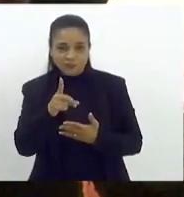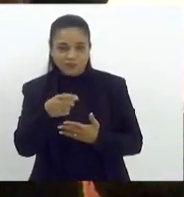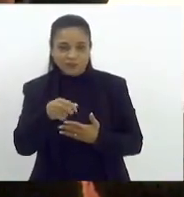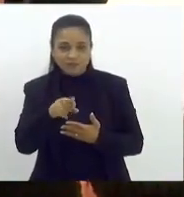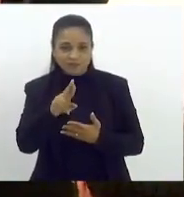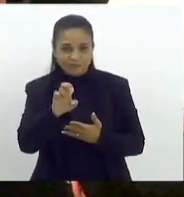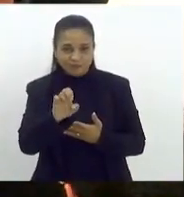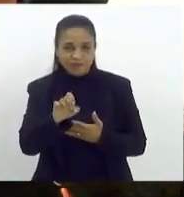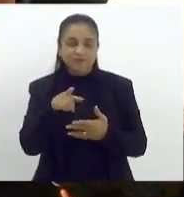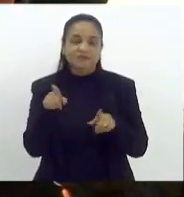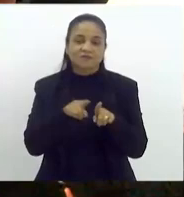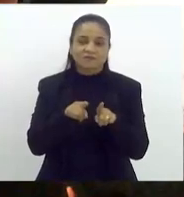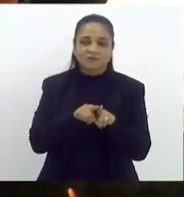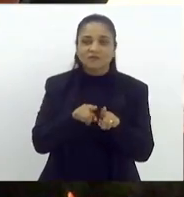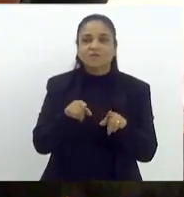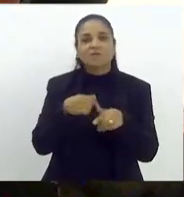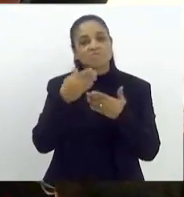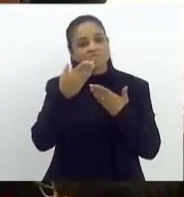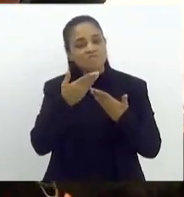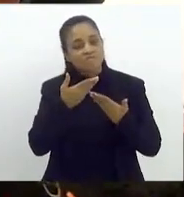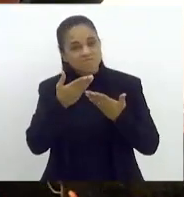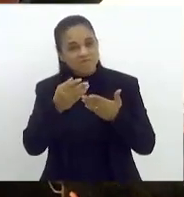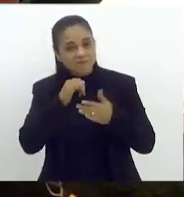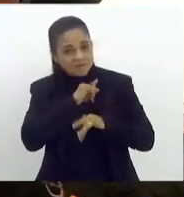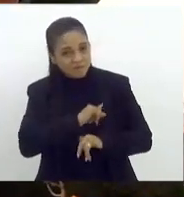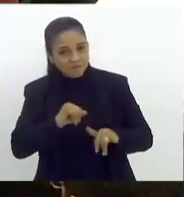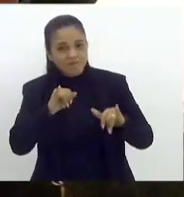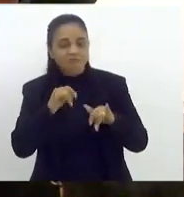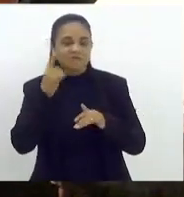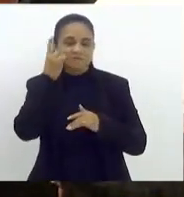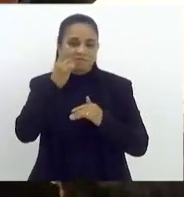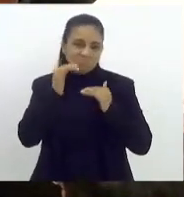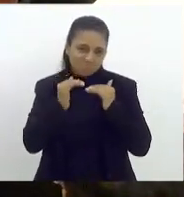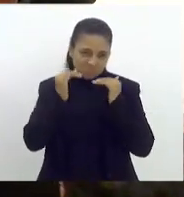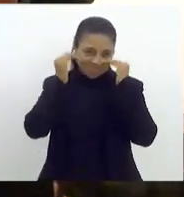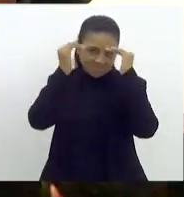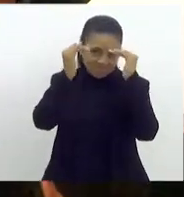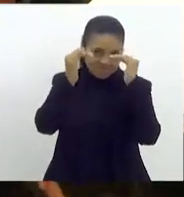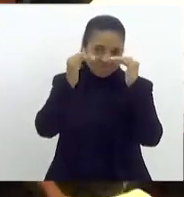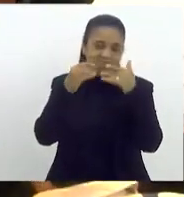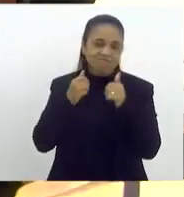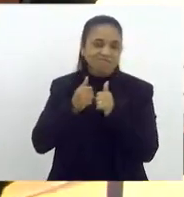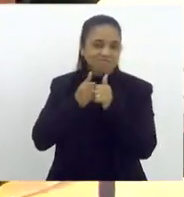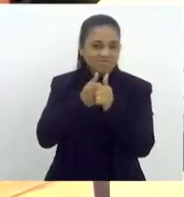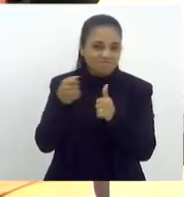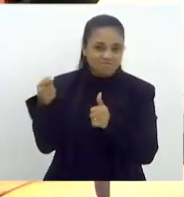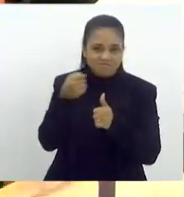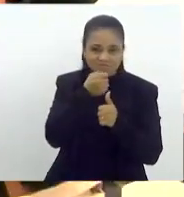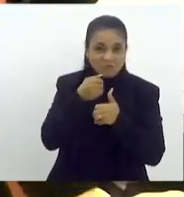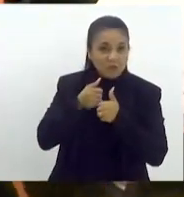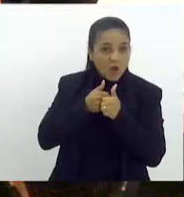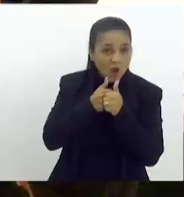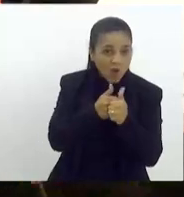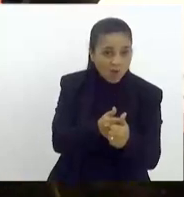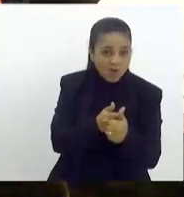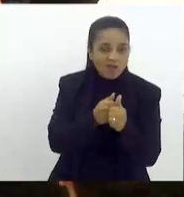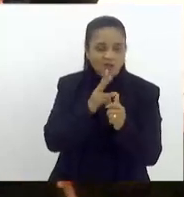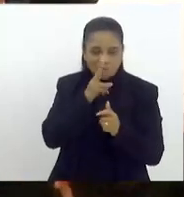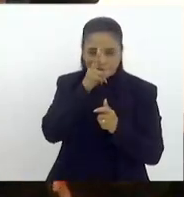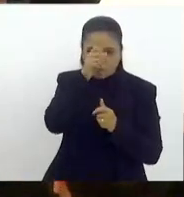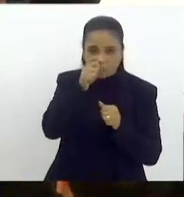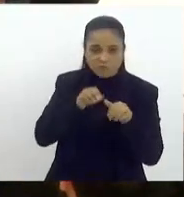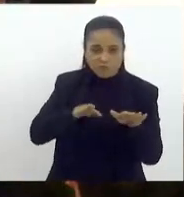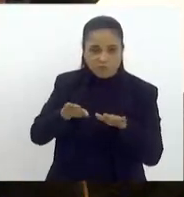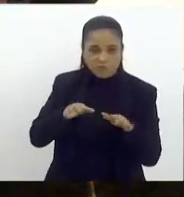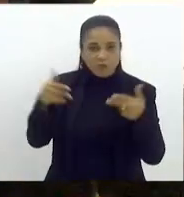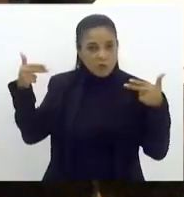anunciar algo mais autoridades presentes que não vou fazer o uso da palavra mas estão aqui acompanhando e fortalecendo o movimento